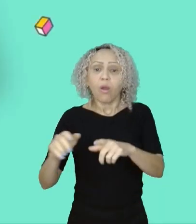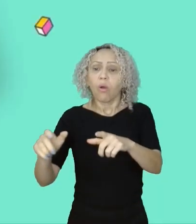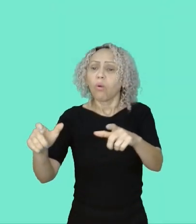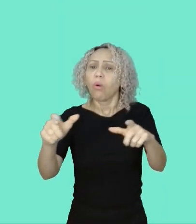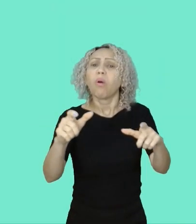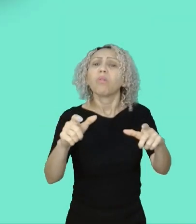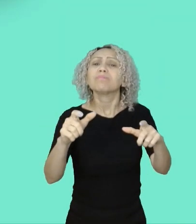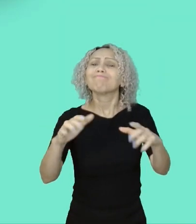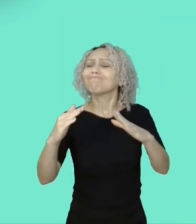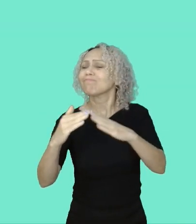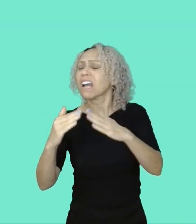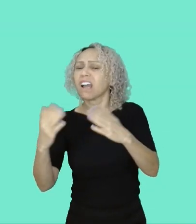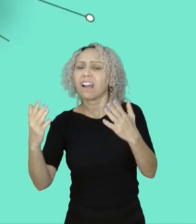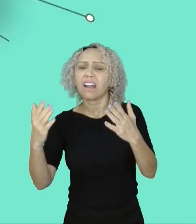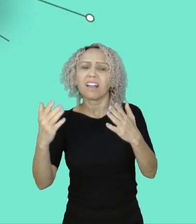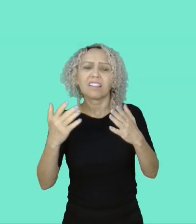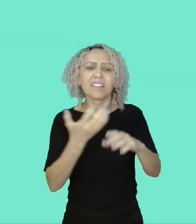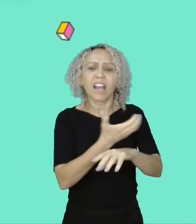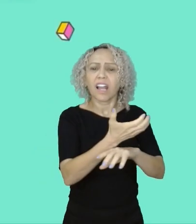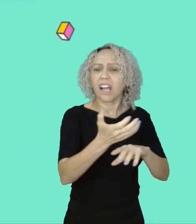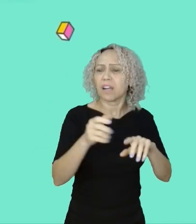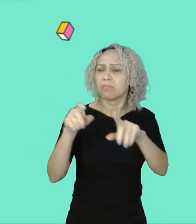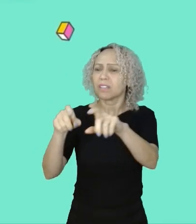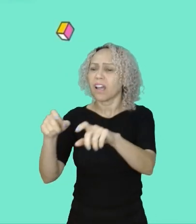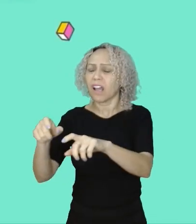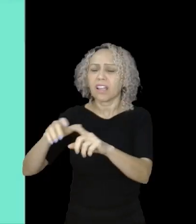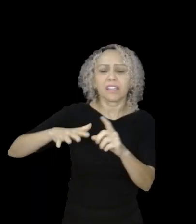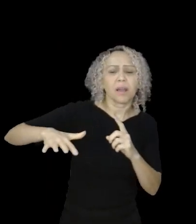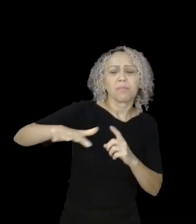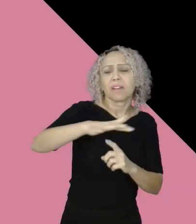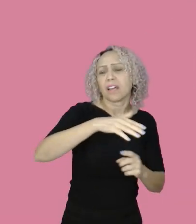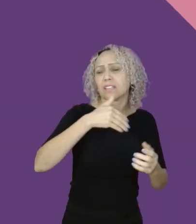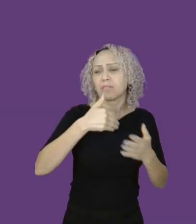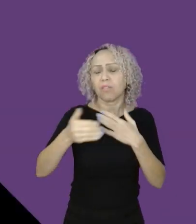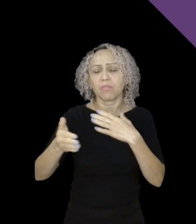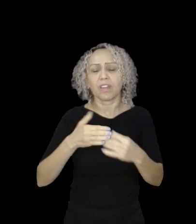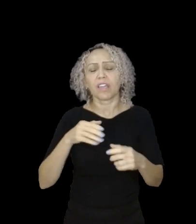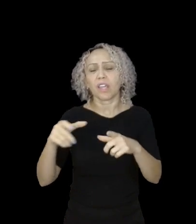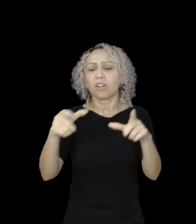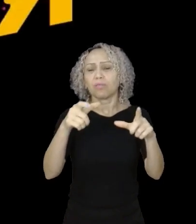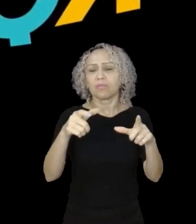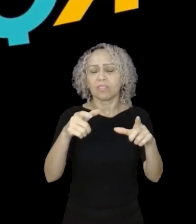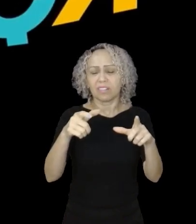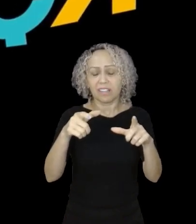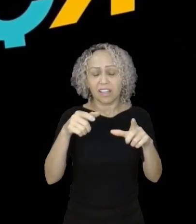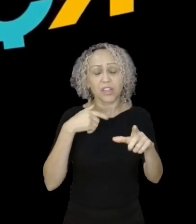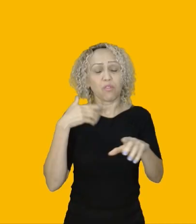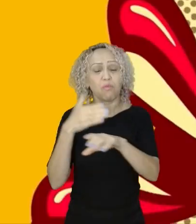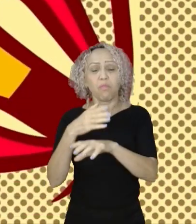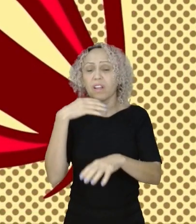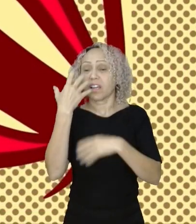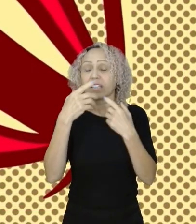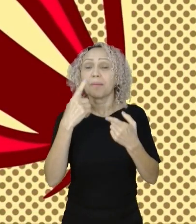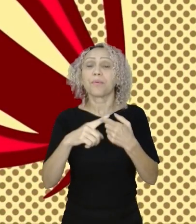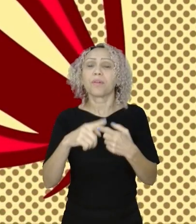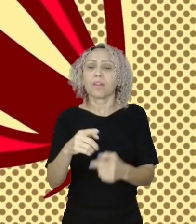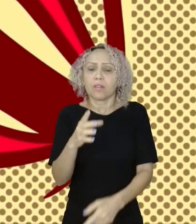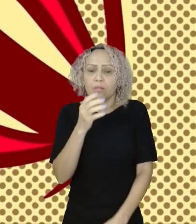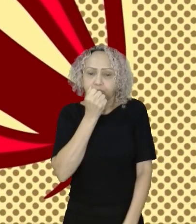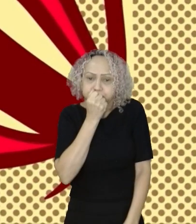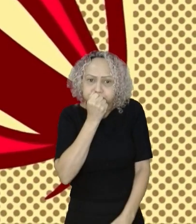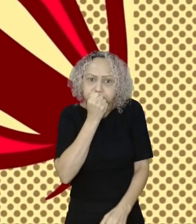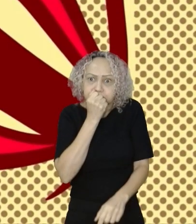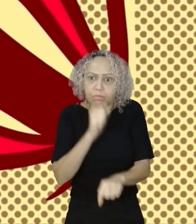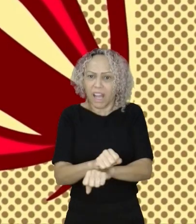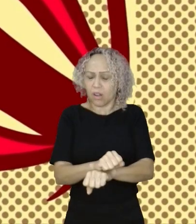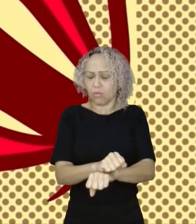Seja em casa, no campo, na rua ou na praça. Chega de mordaça,